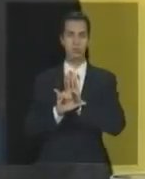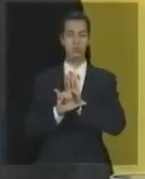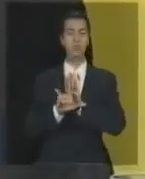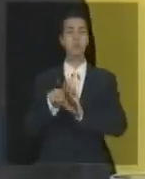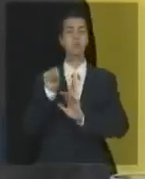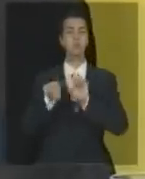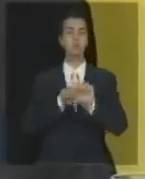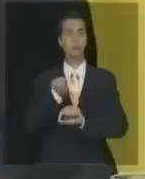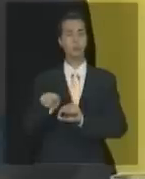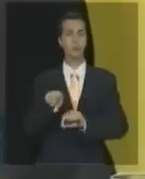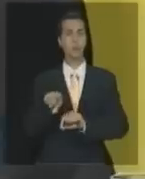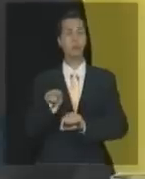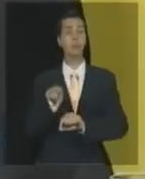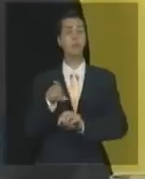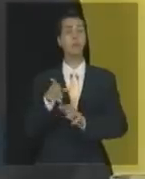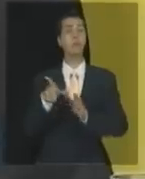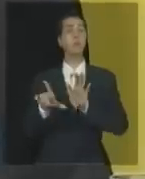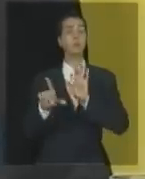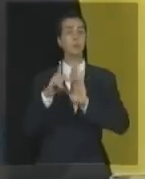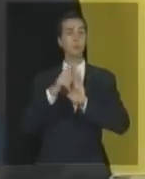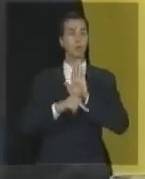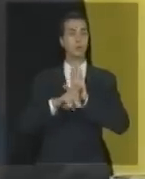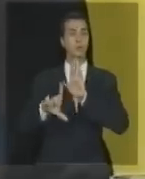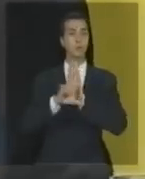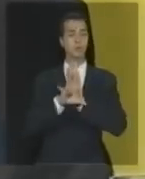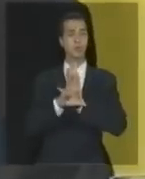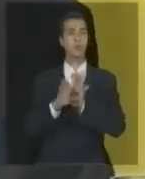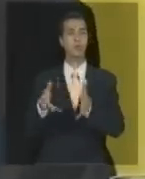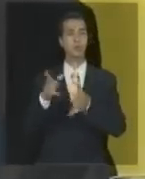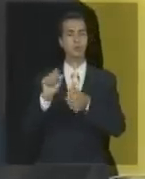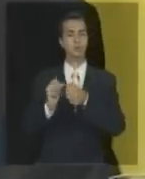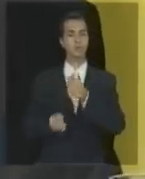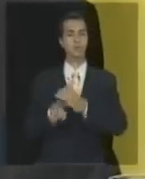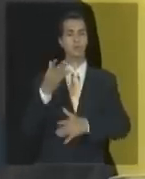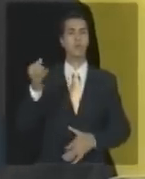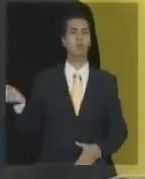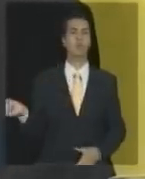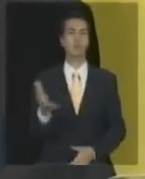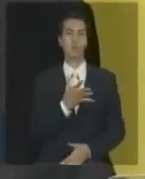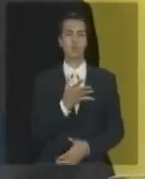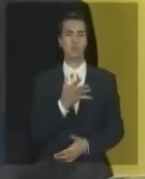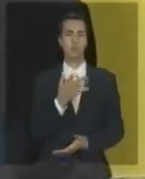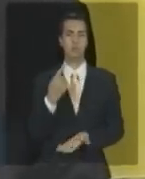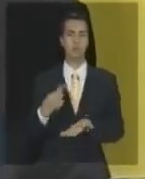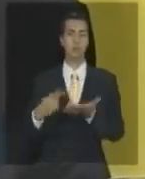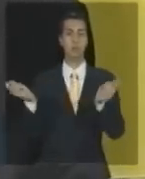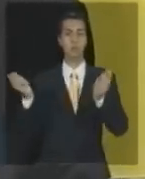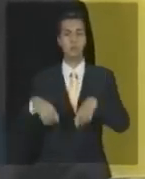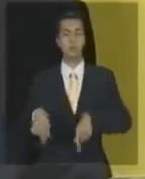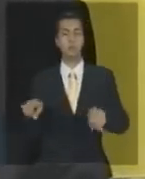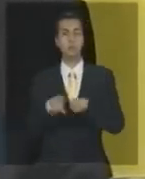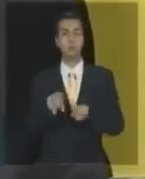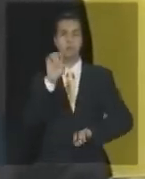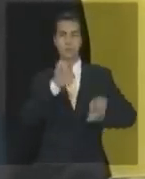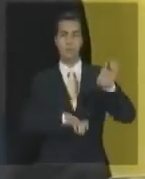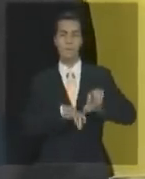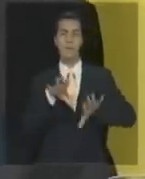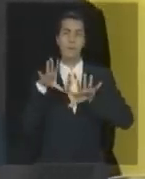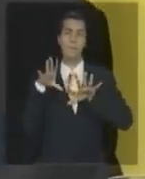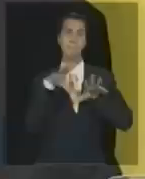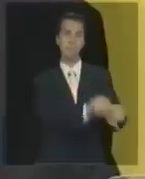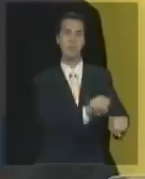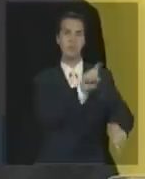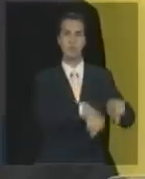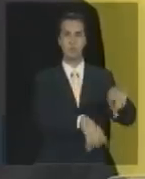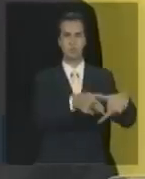que busca criar novos instrumentos para se atingir o patrimônio da empresa corruptora. É, portanto, a